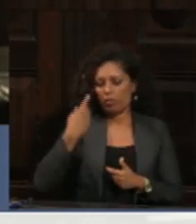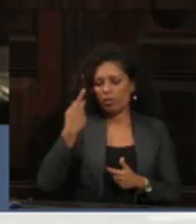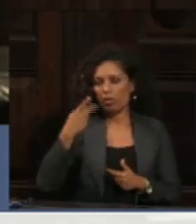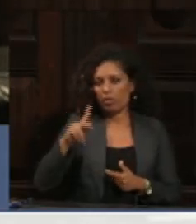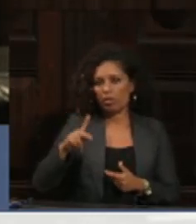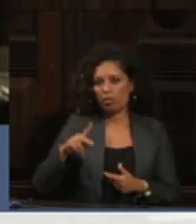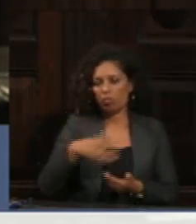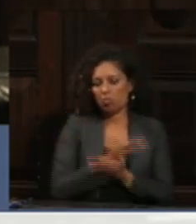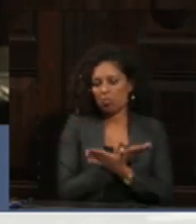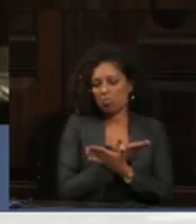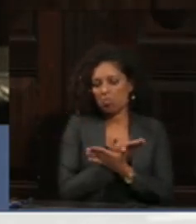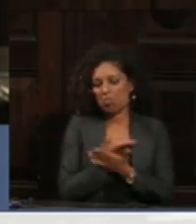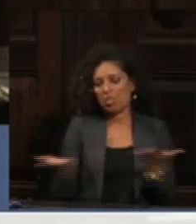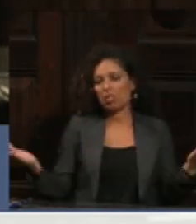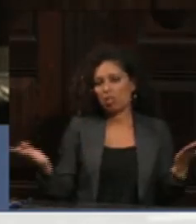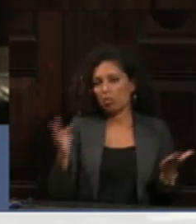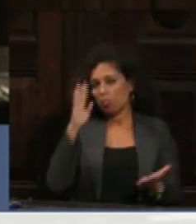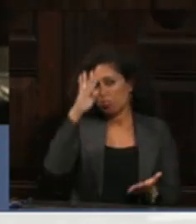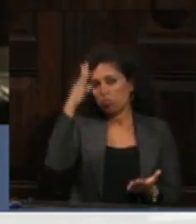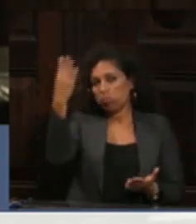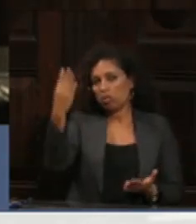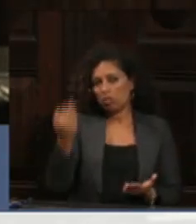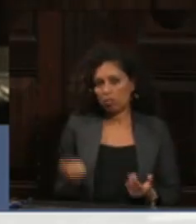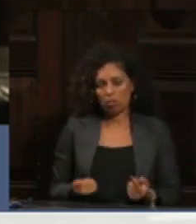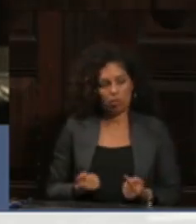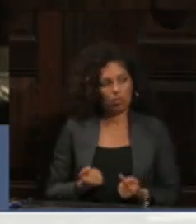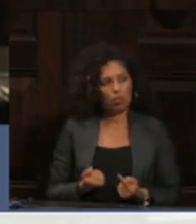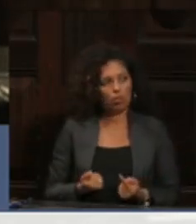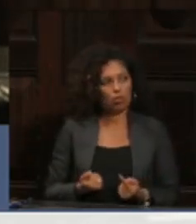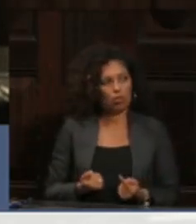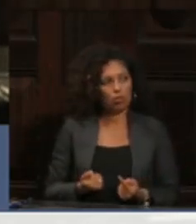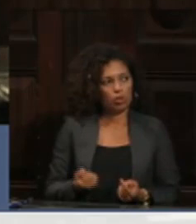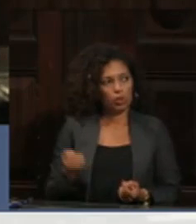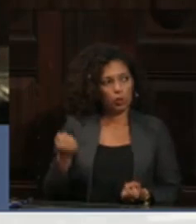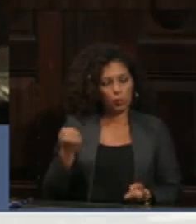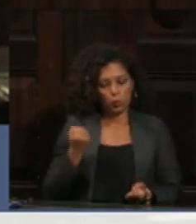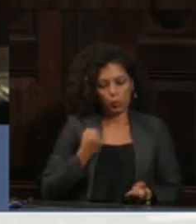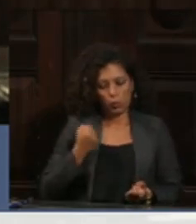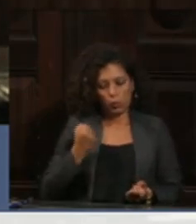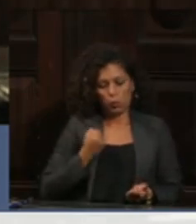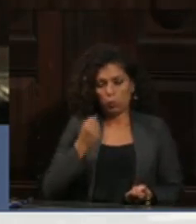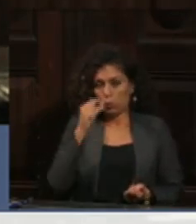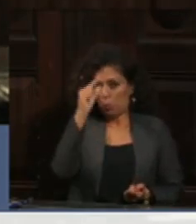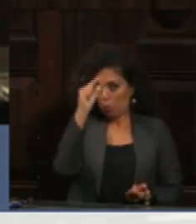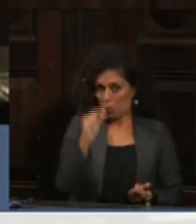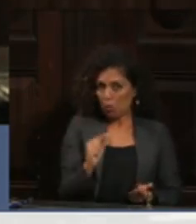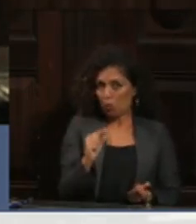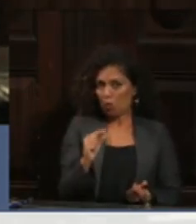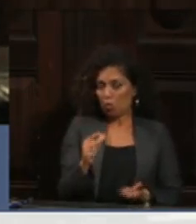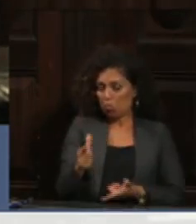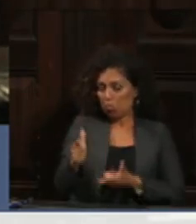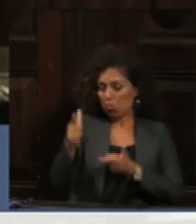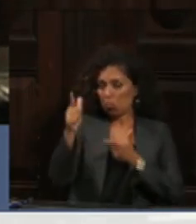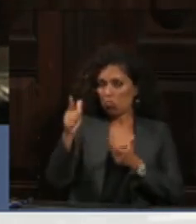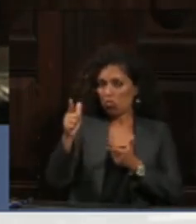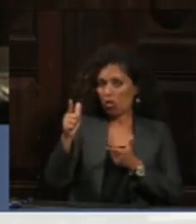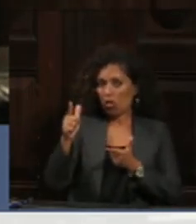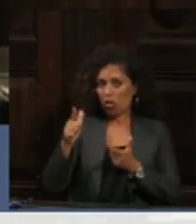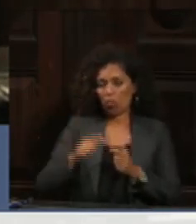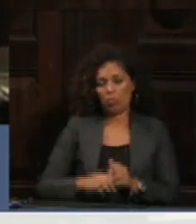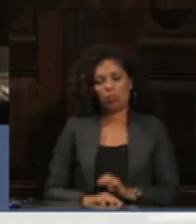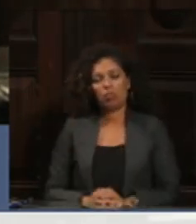vidas interrompidas, com um número ínfimo de apreensão de armas e